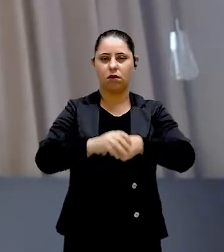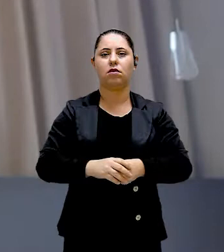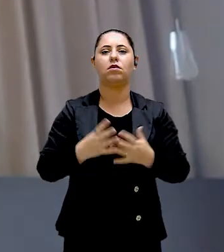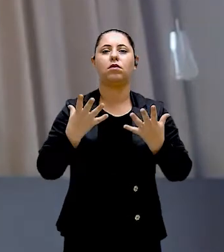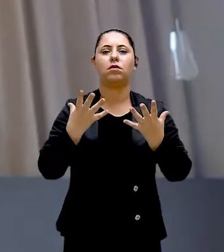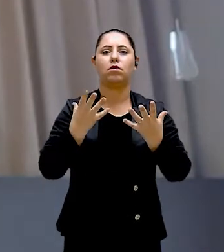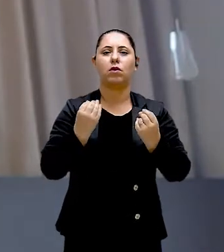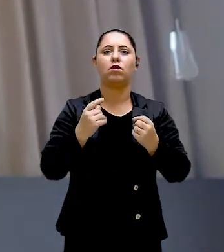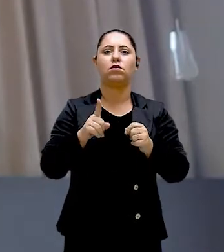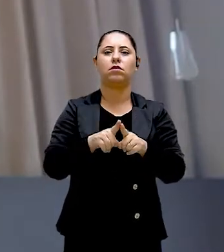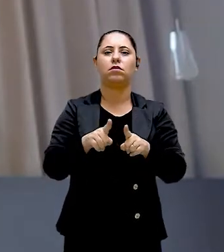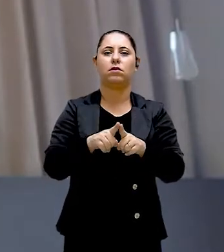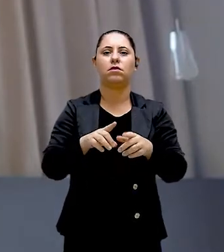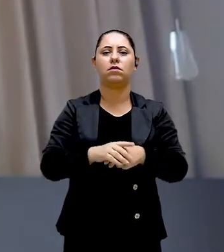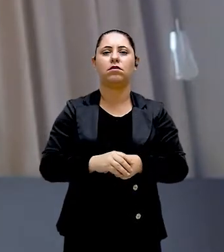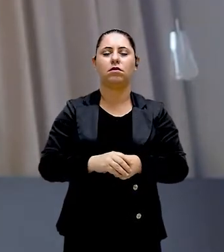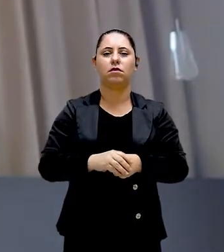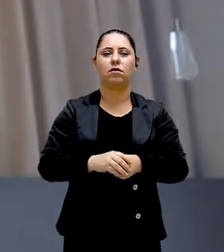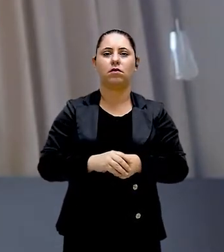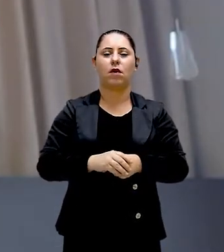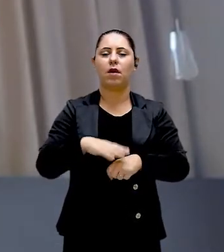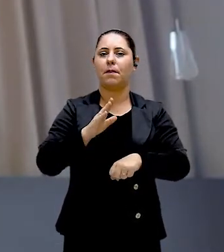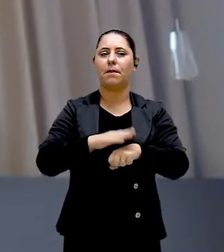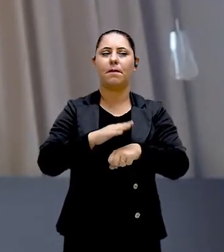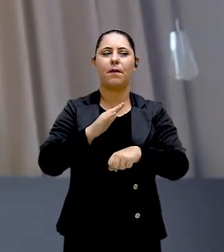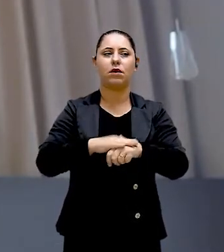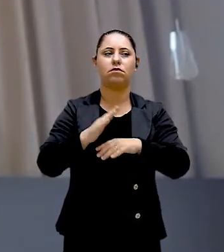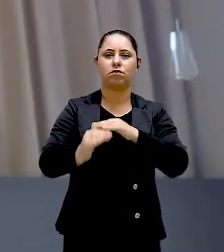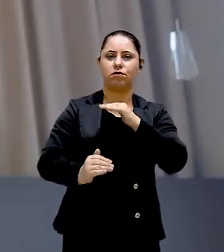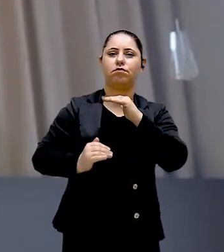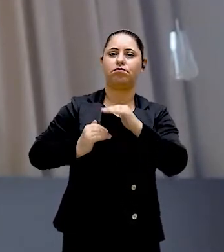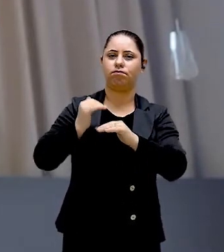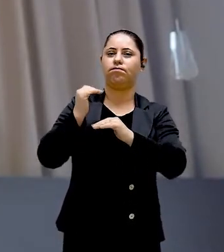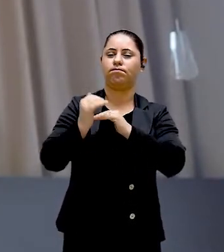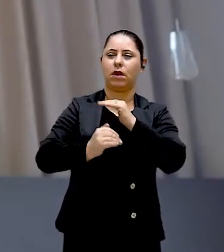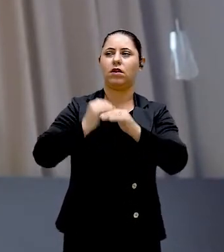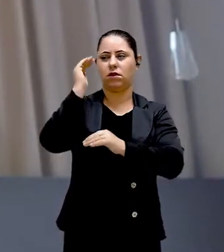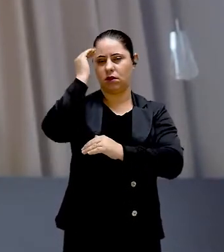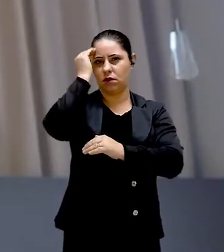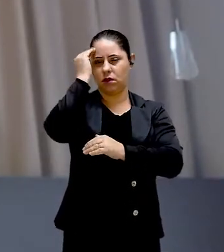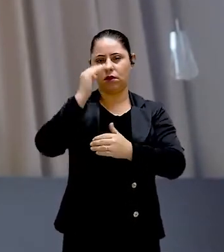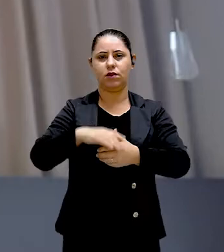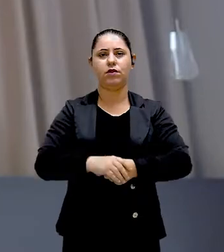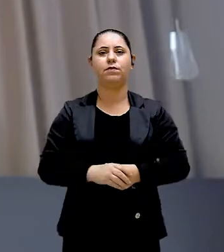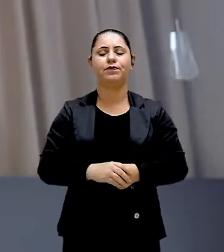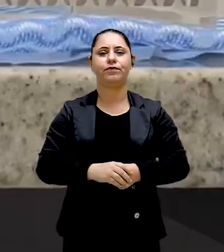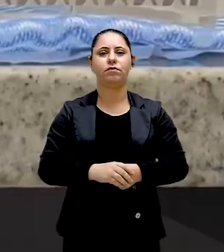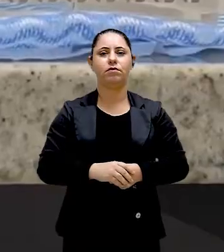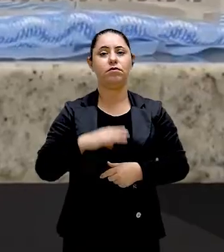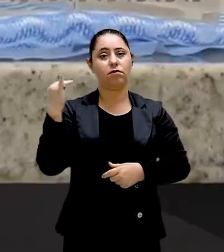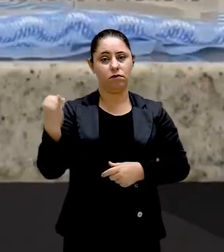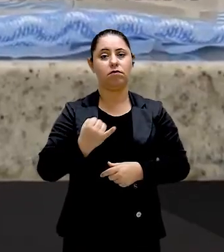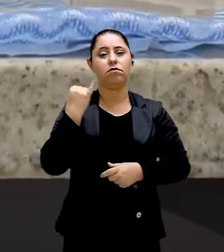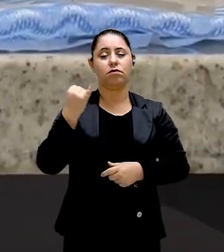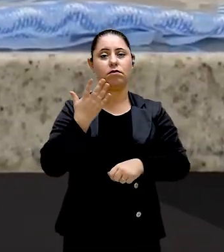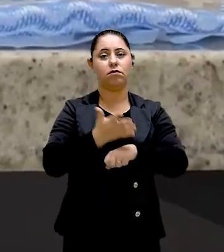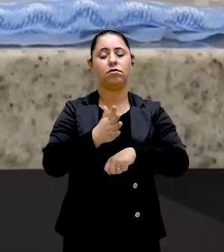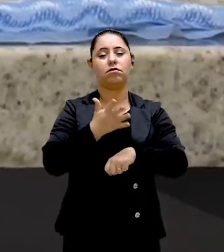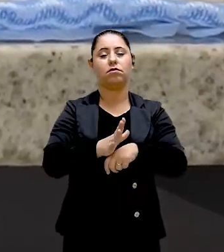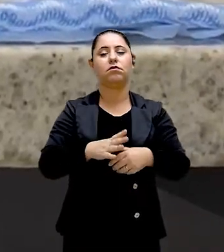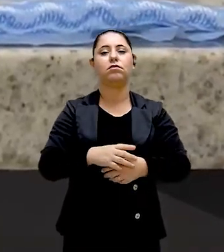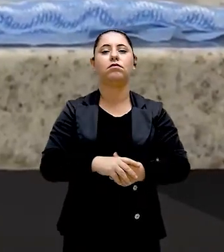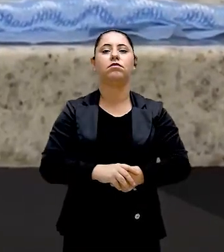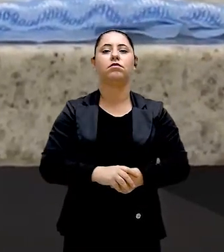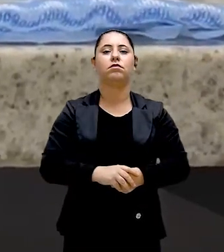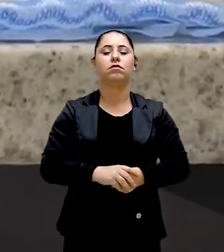e quanto mais passa o tempo, mais a gente entende a importância desse teste. O